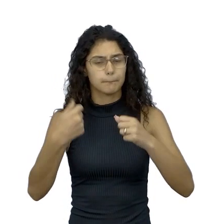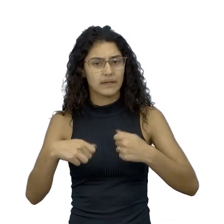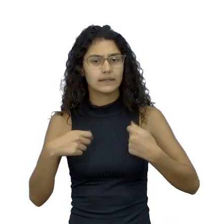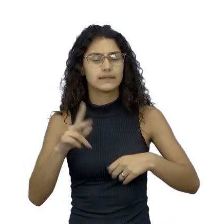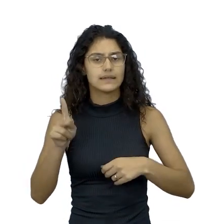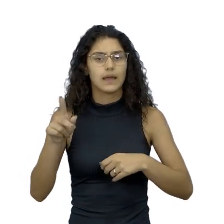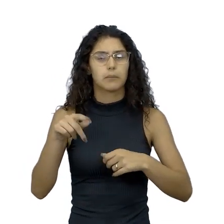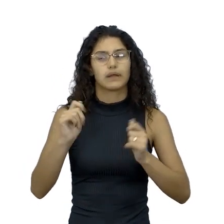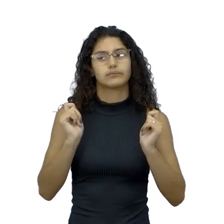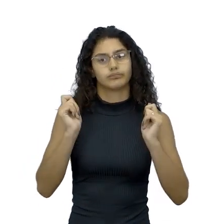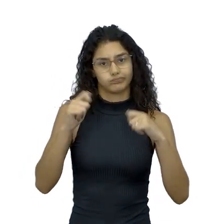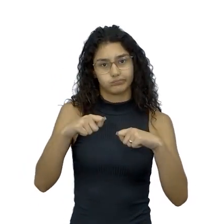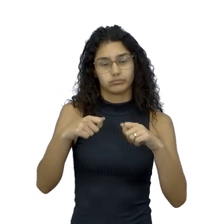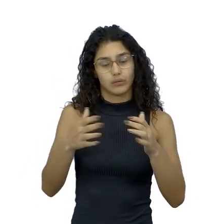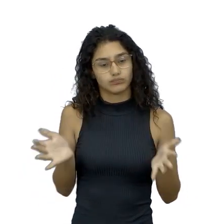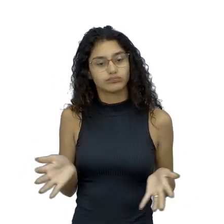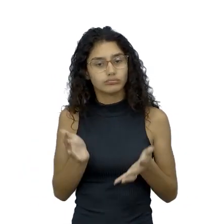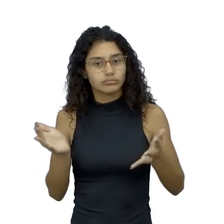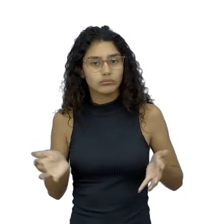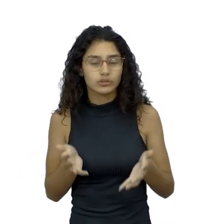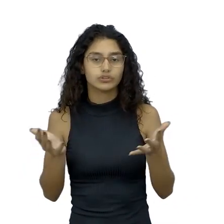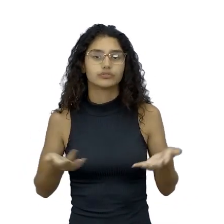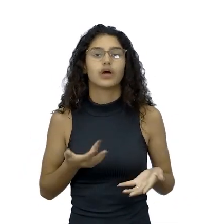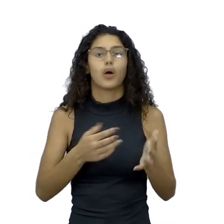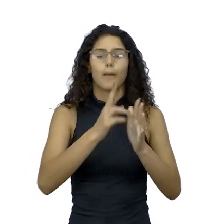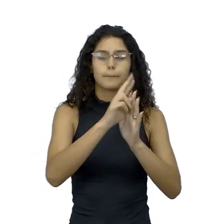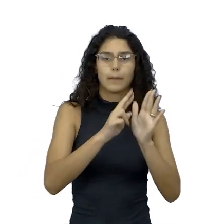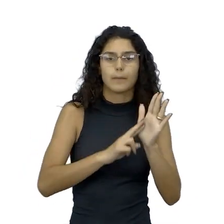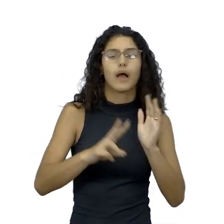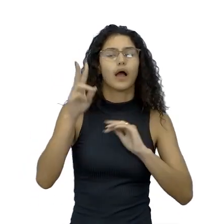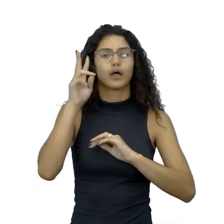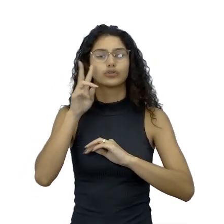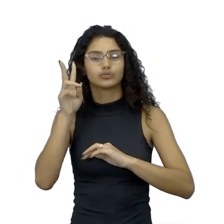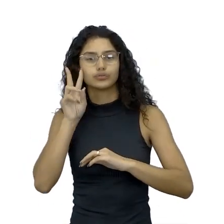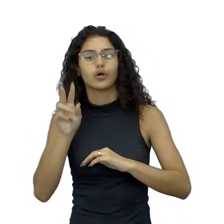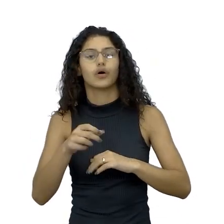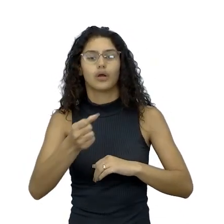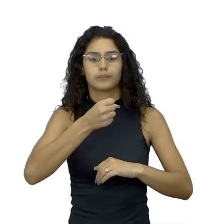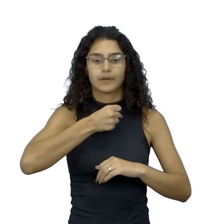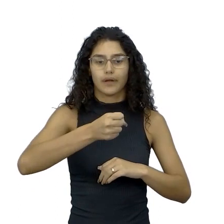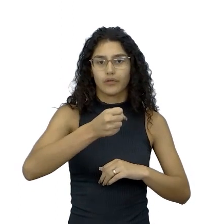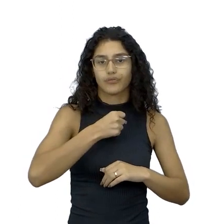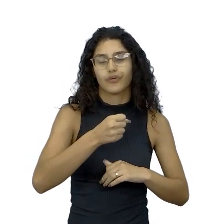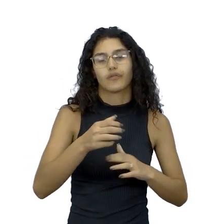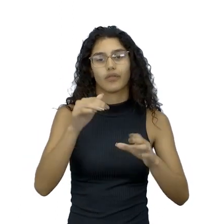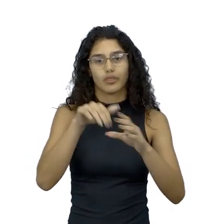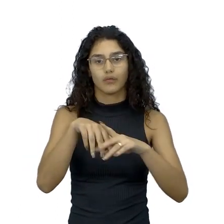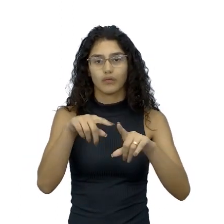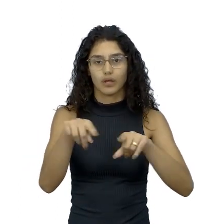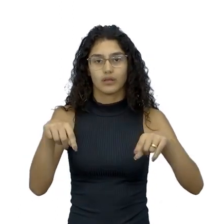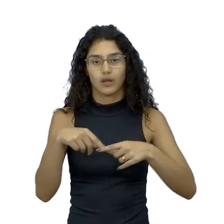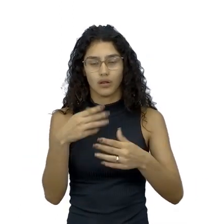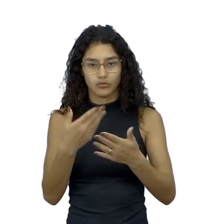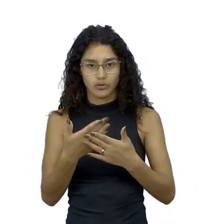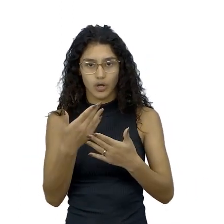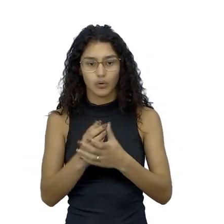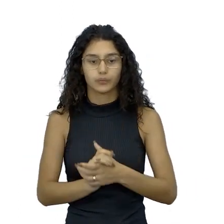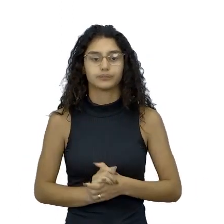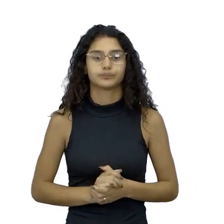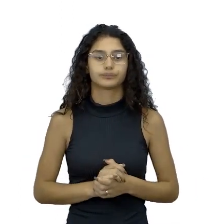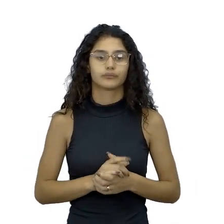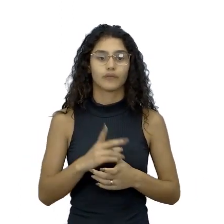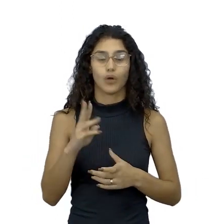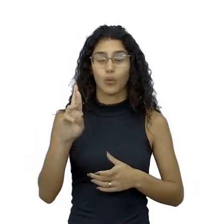que possível, incentivar esses relatos, histórias, as narrativas, né, dentro da sala de aula. O Bruner